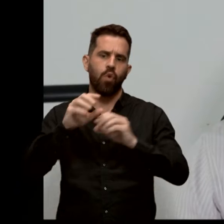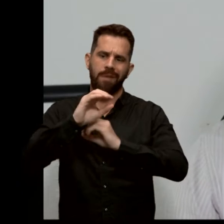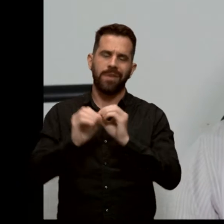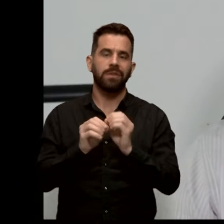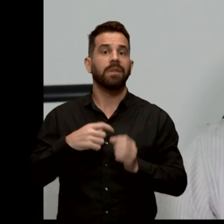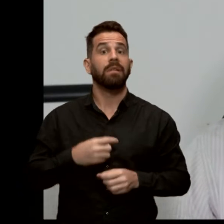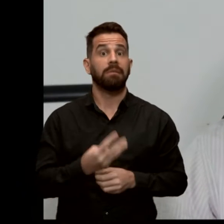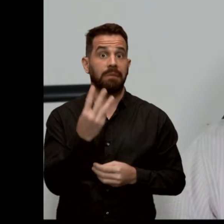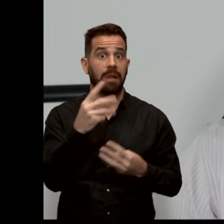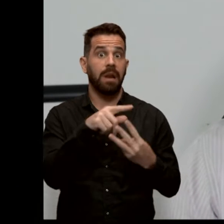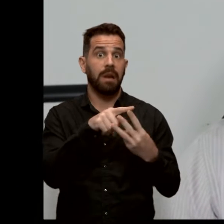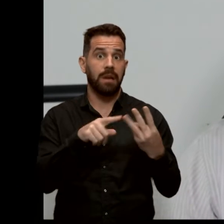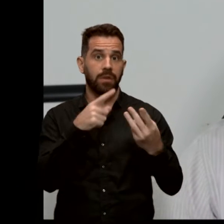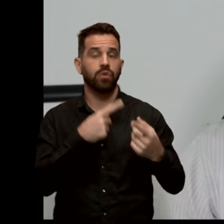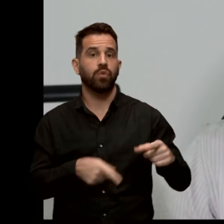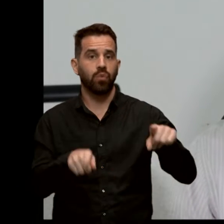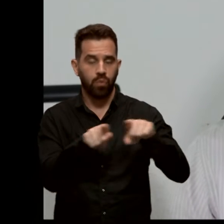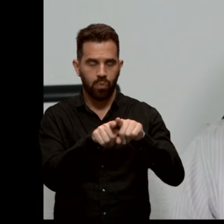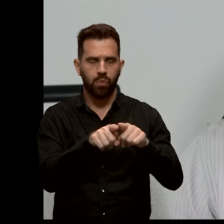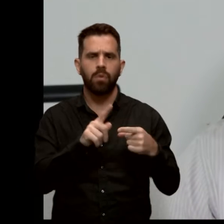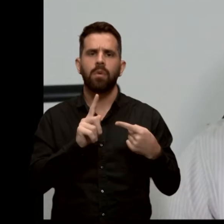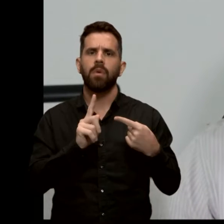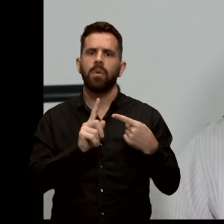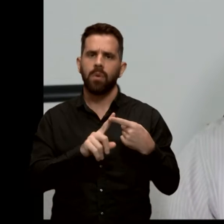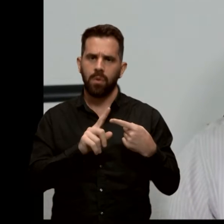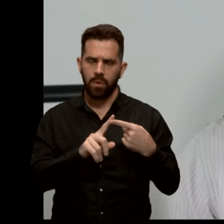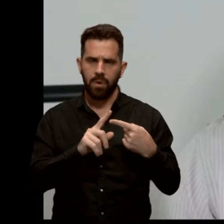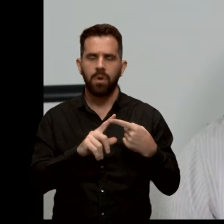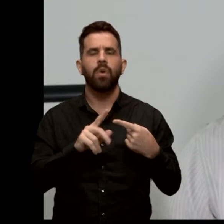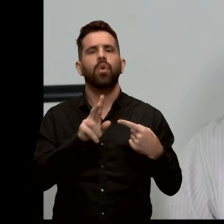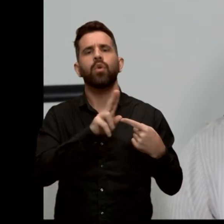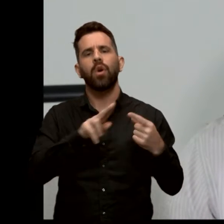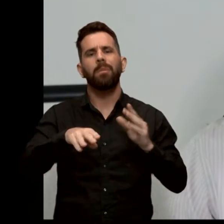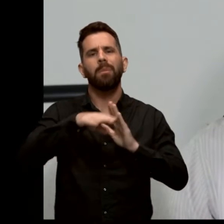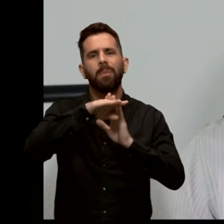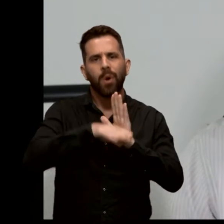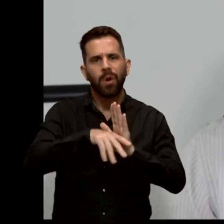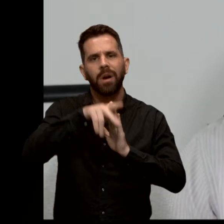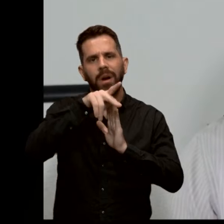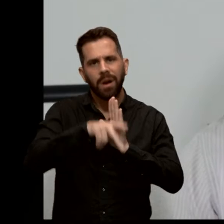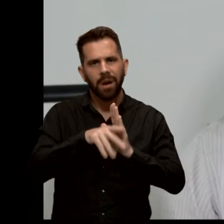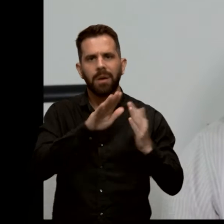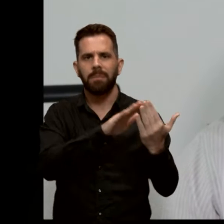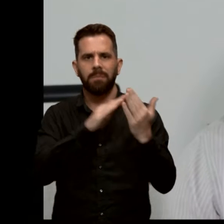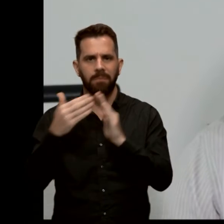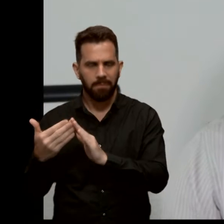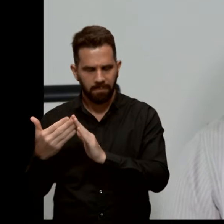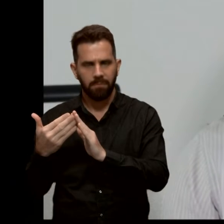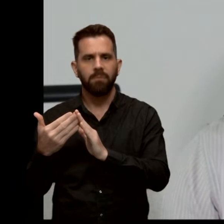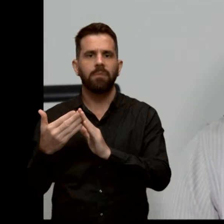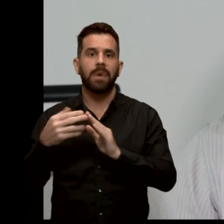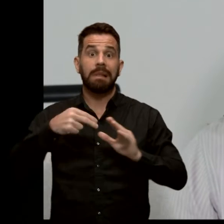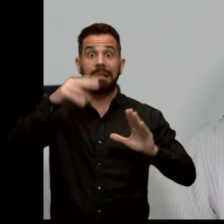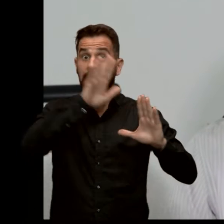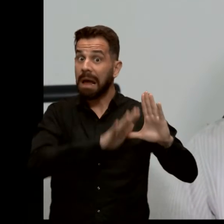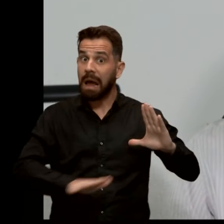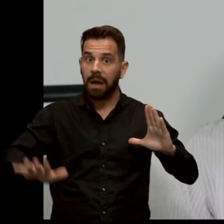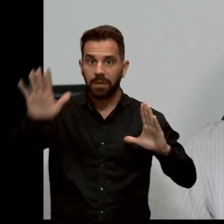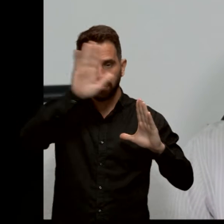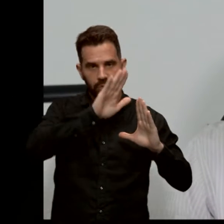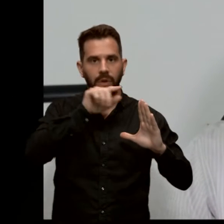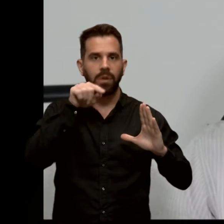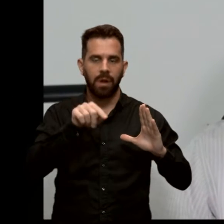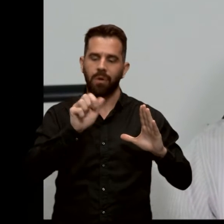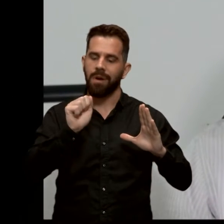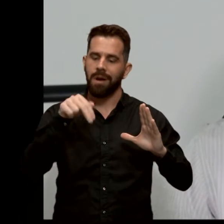O primeiro convênio é o Programa de Mobilidade Acadêmica Nacional, chamado de PME, que é um convênio da